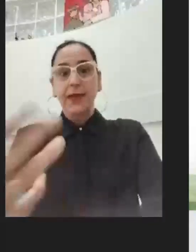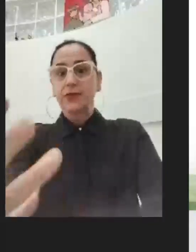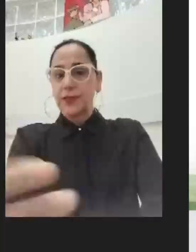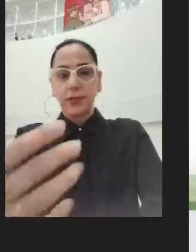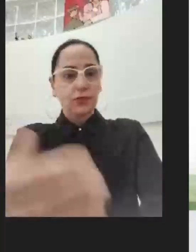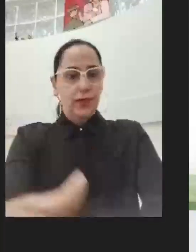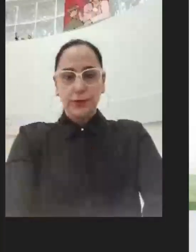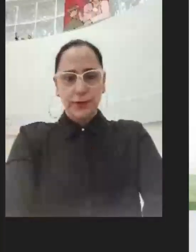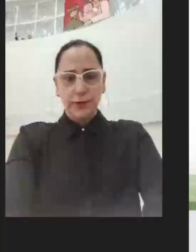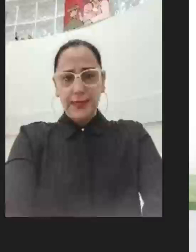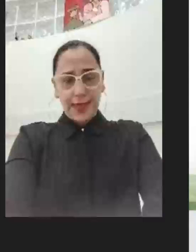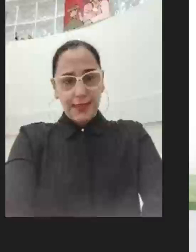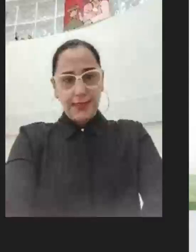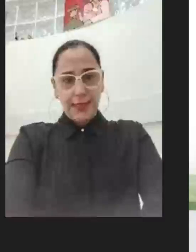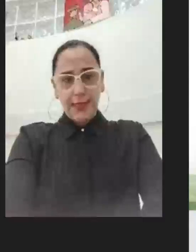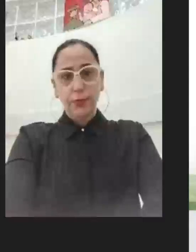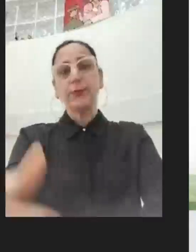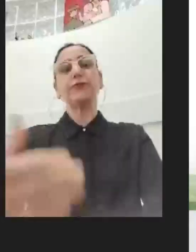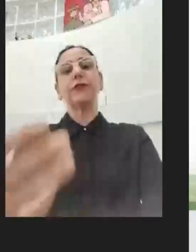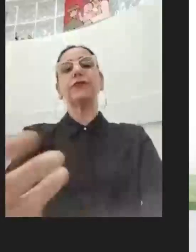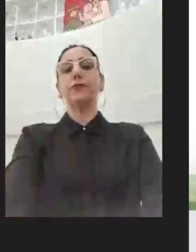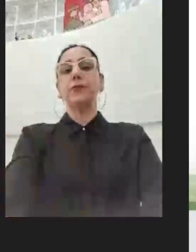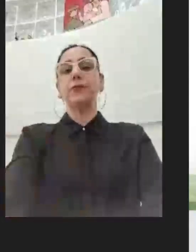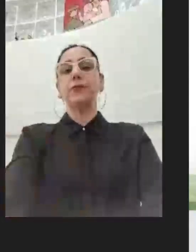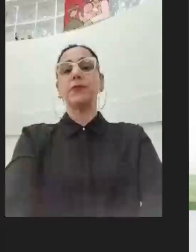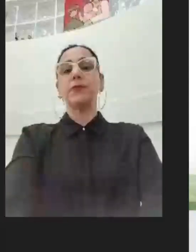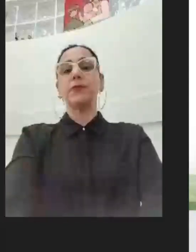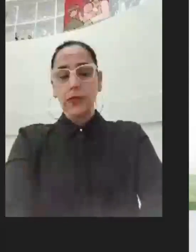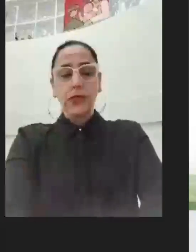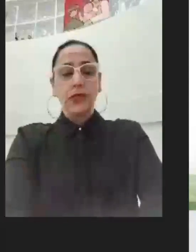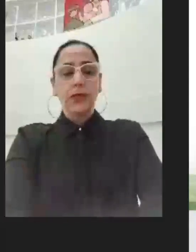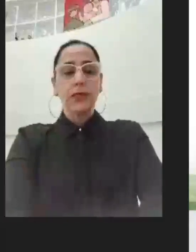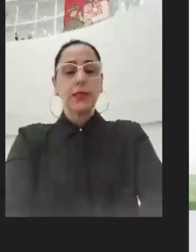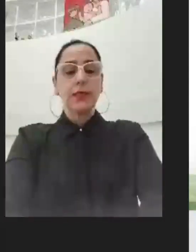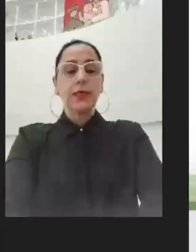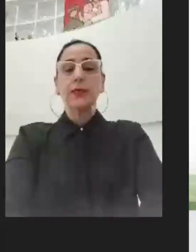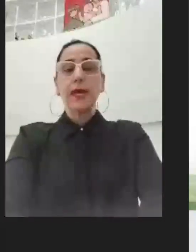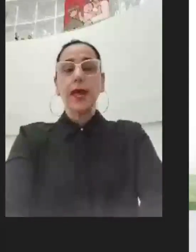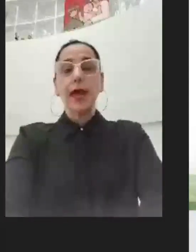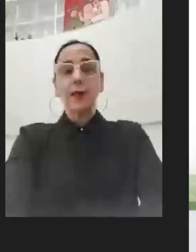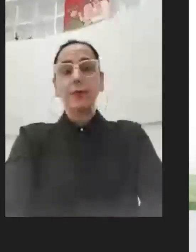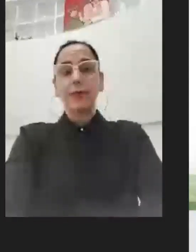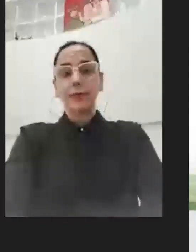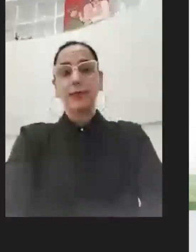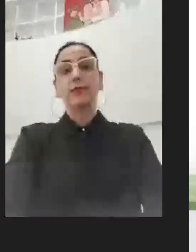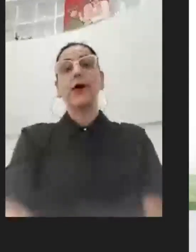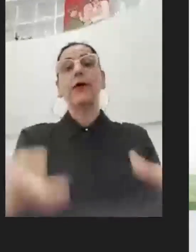ia e tinha mais 3, 4 filhos em casa, né? Uma vida de miséria.